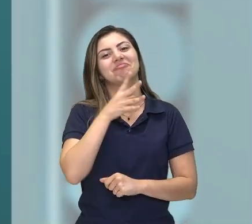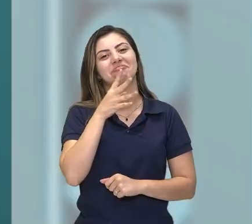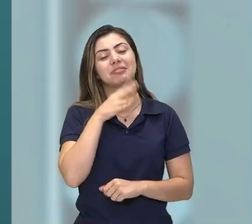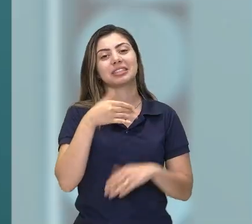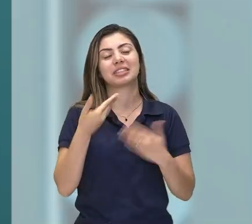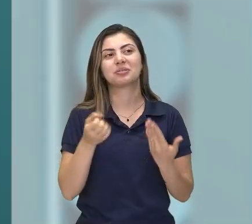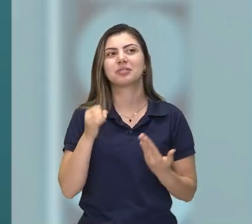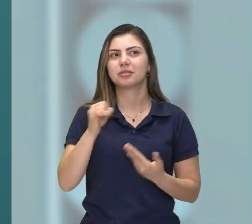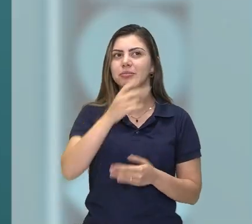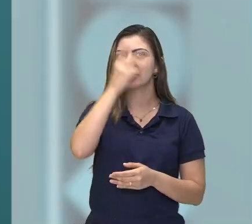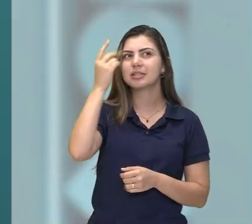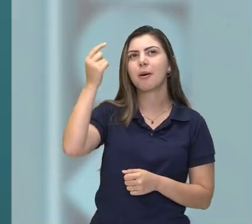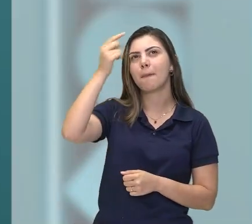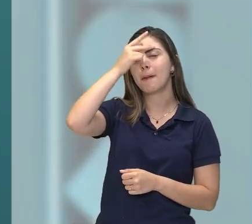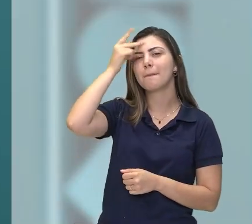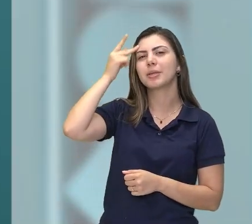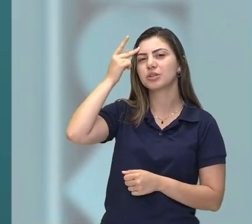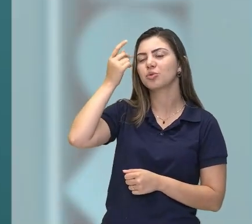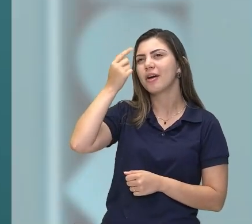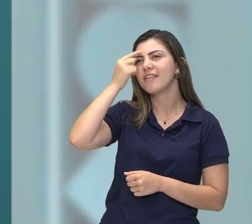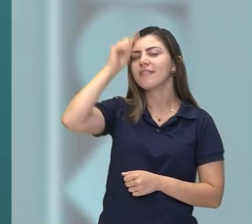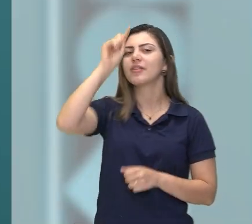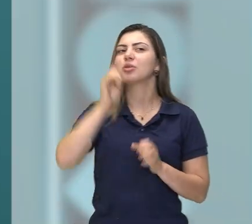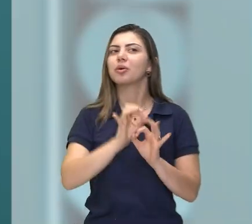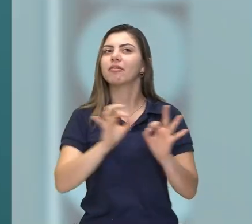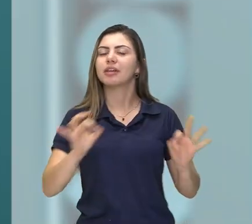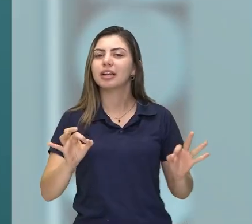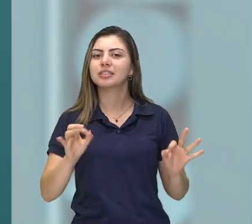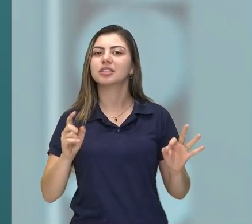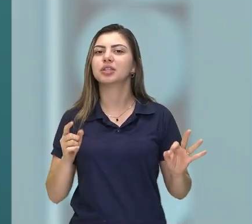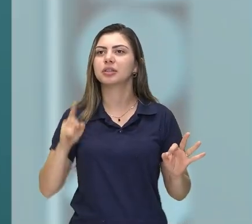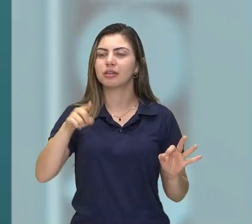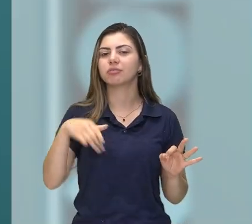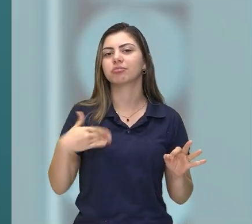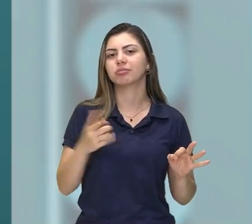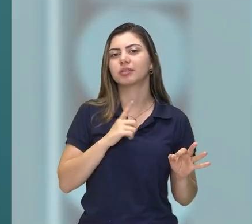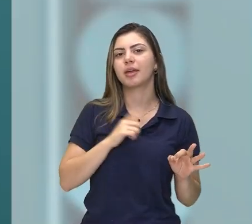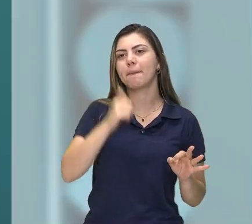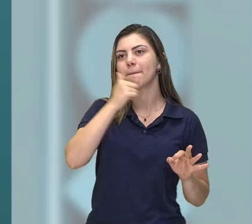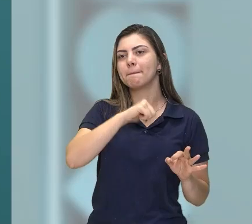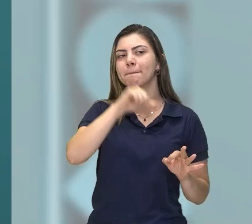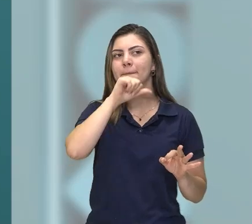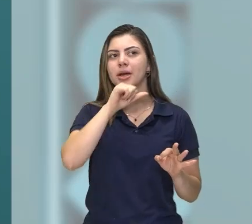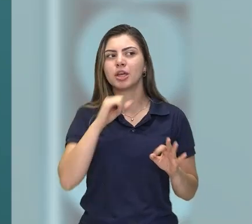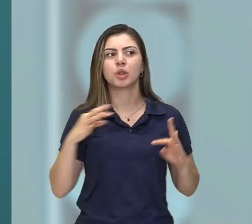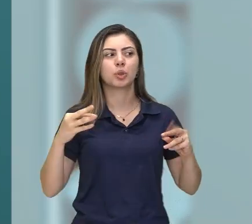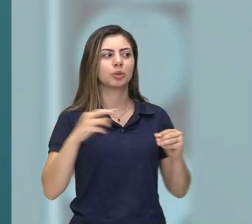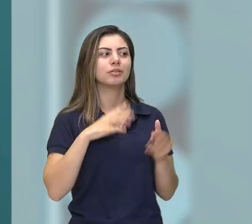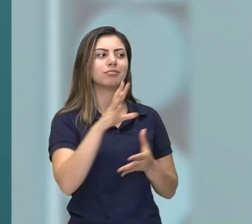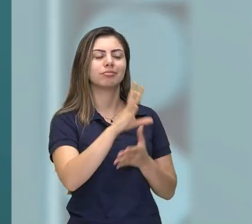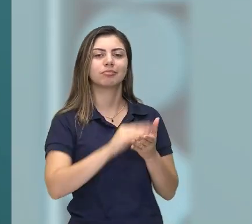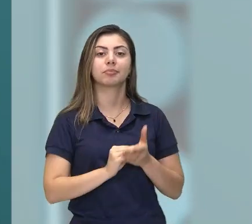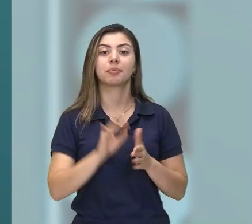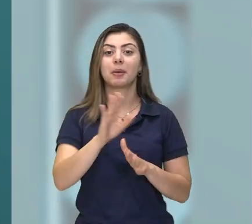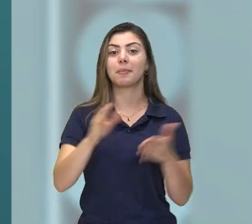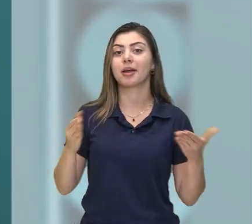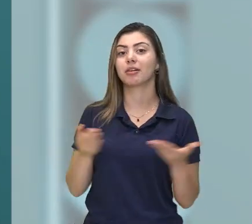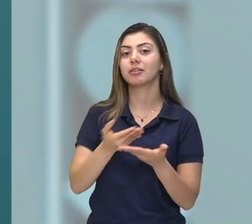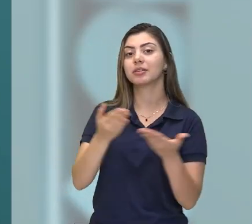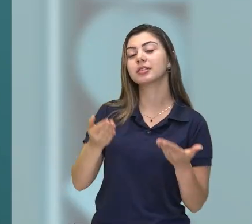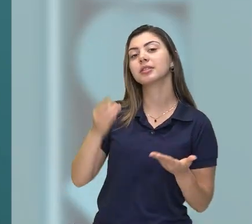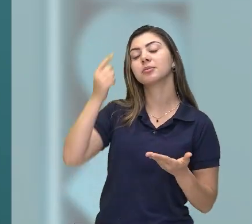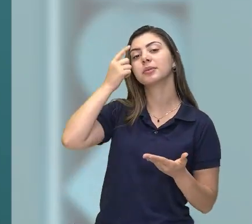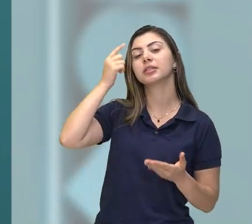alguém criou esse texto e que ele está aí presente em todas as falas de uma mãe, por exemplo, tá bom? Agora eu quero que vocês pensem